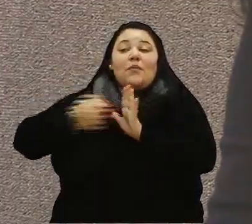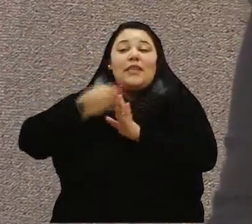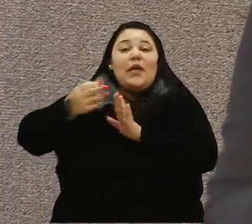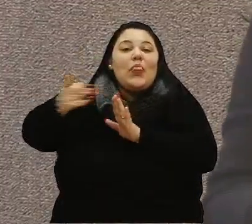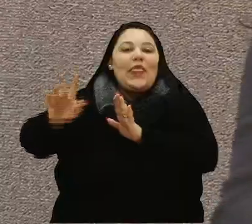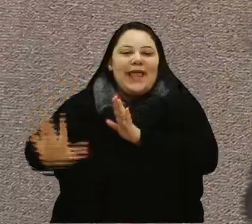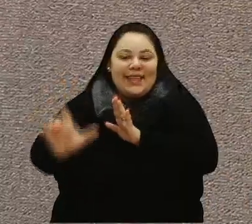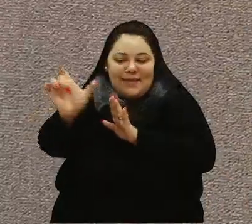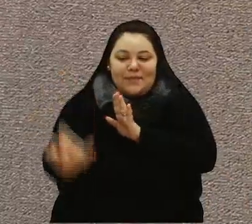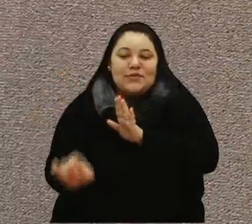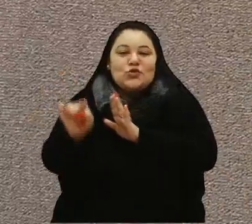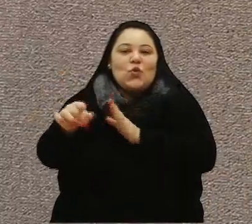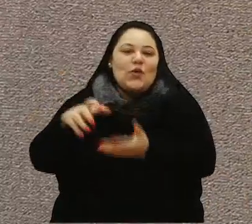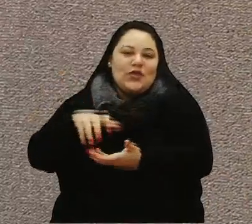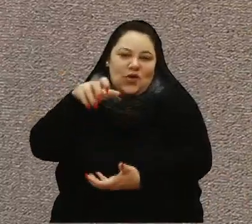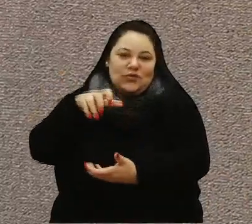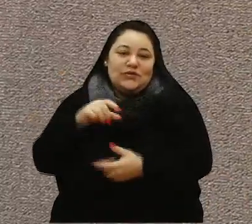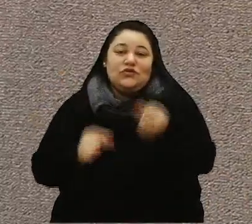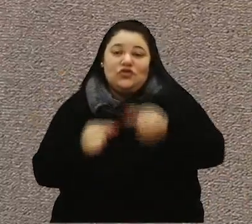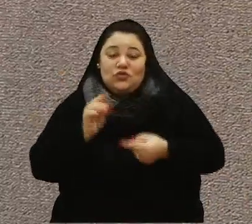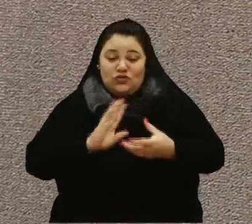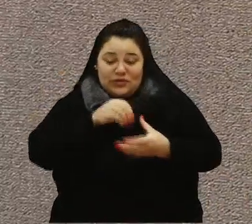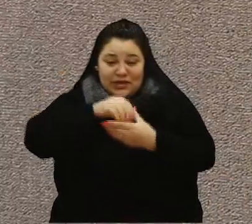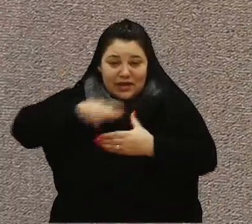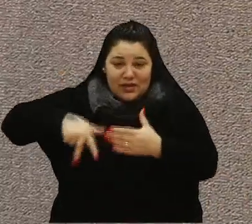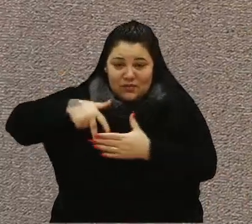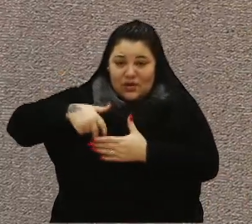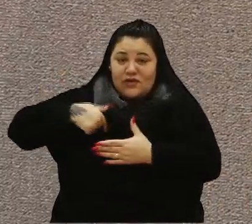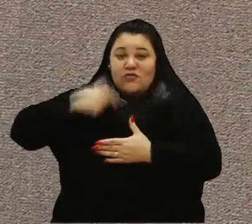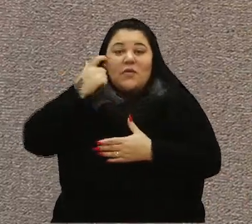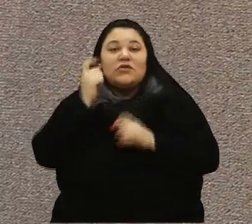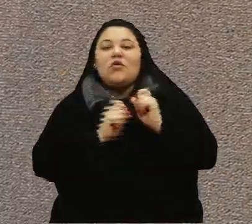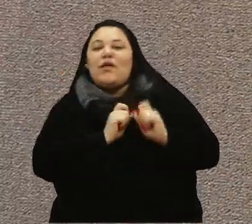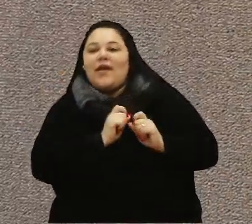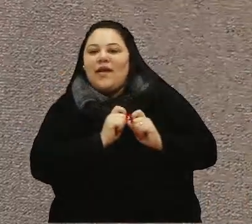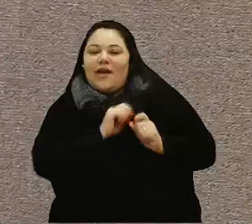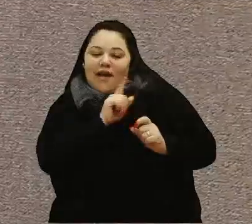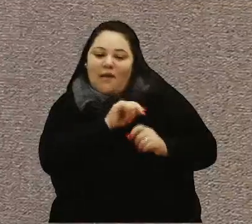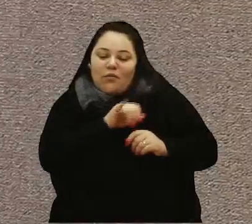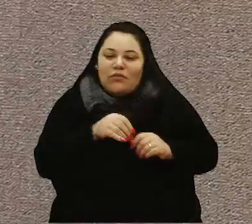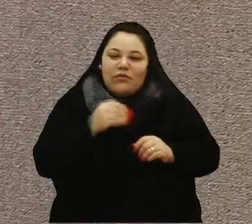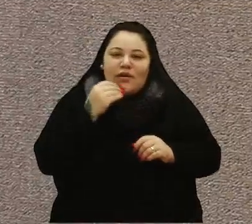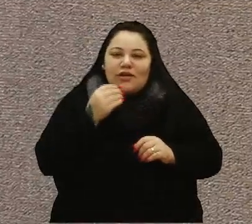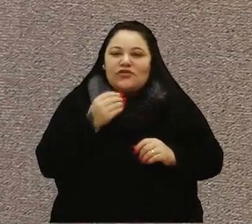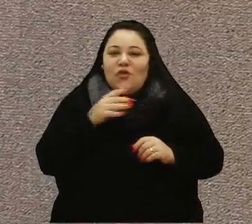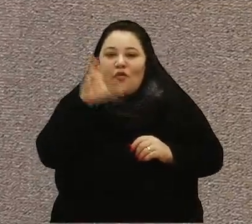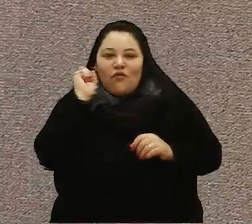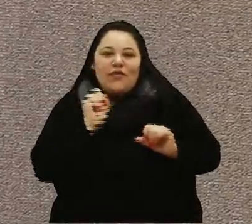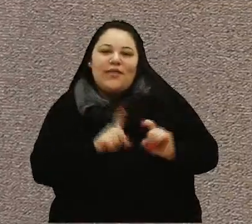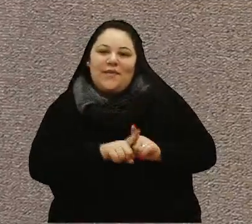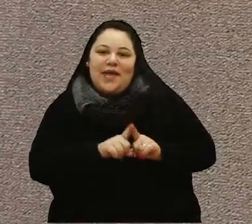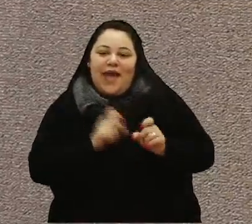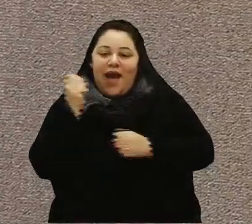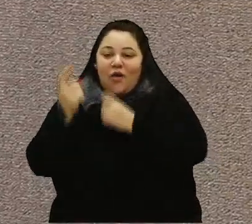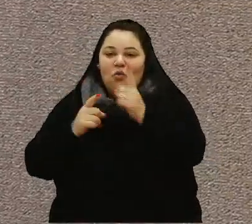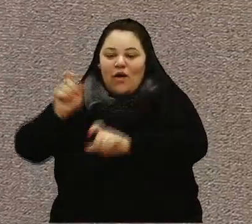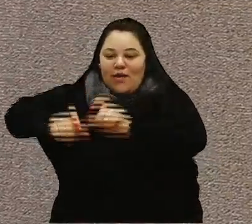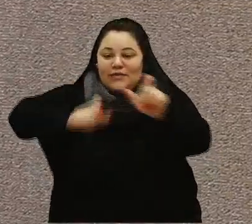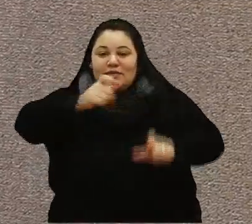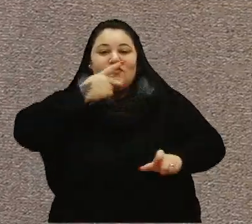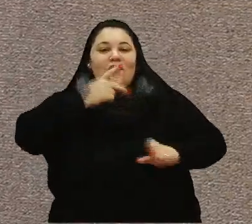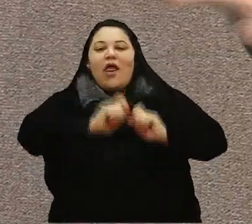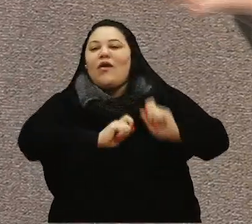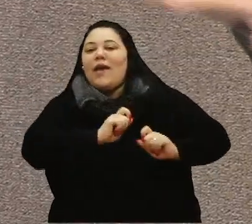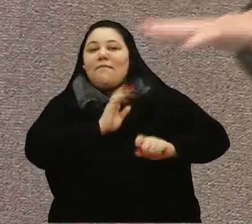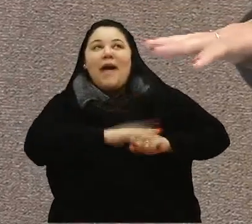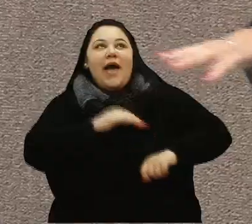dentro da comissão a questão dessa tribuna, a gente pensou, poxa vida, é a oportunidade de ouvi-los. Alguns representantes que digam, olha, para nós o